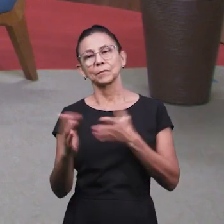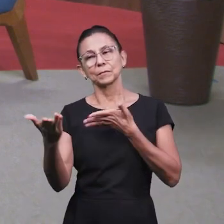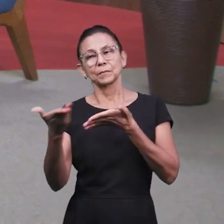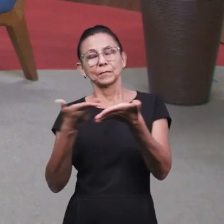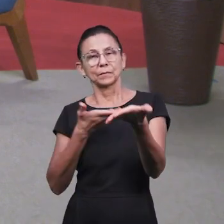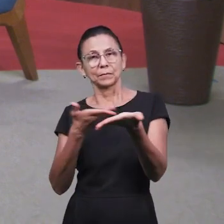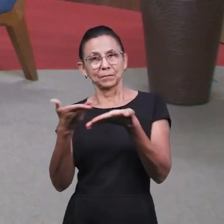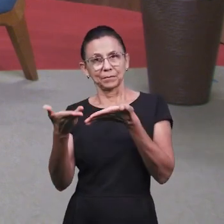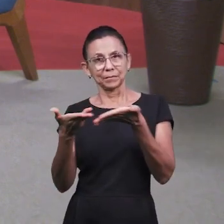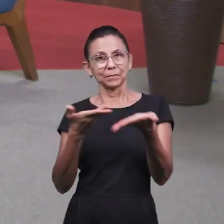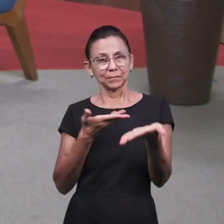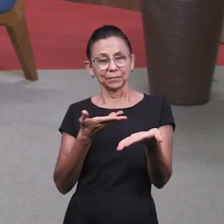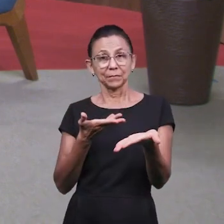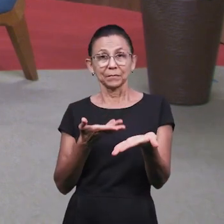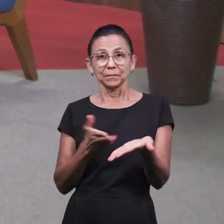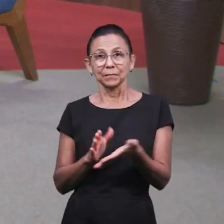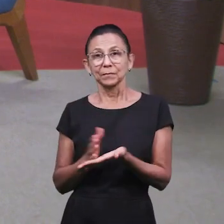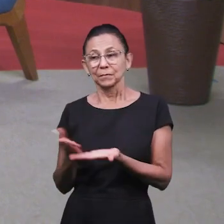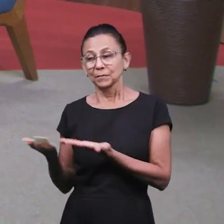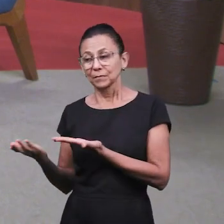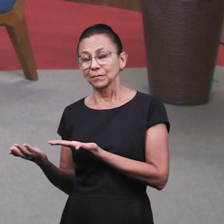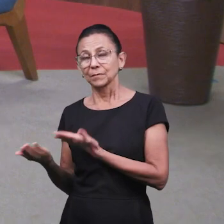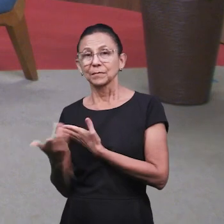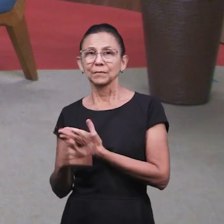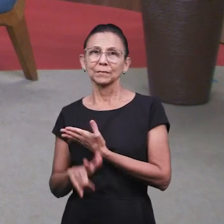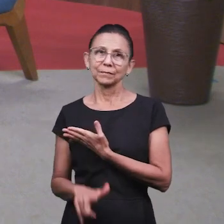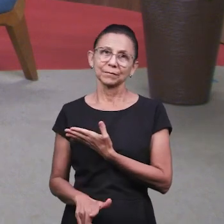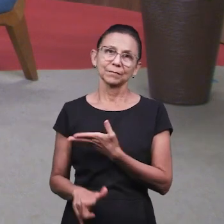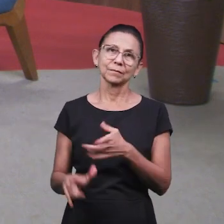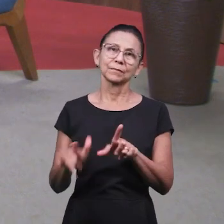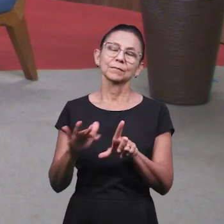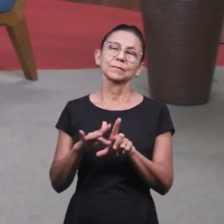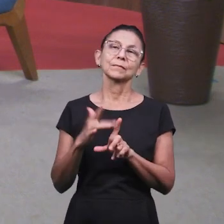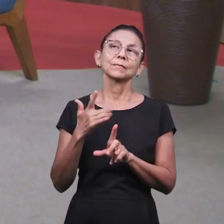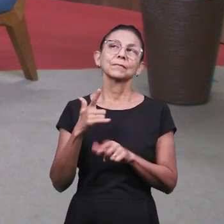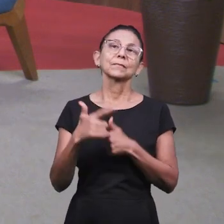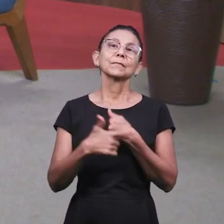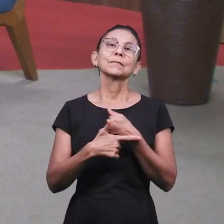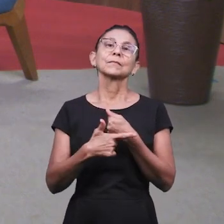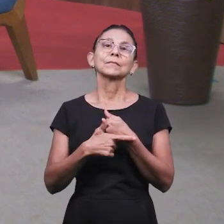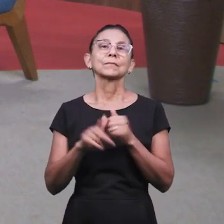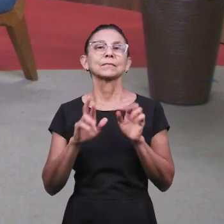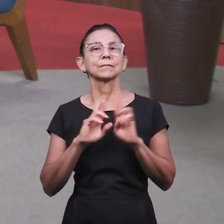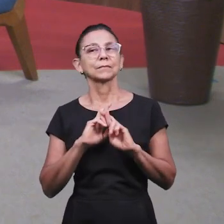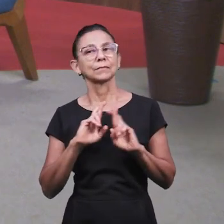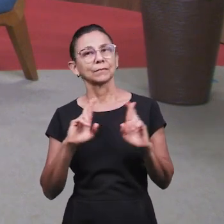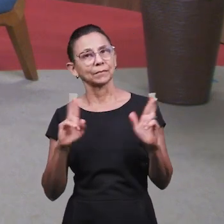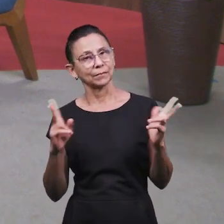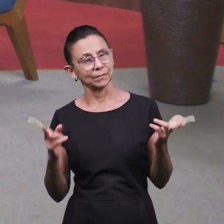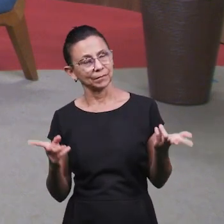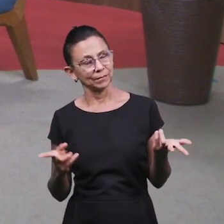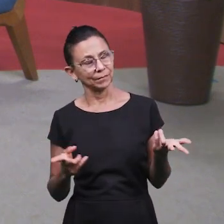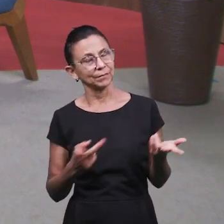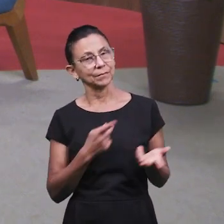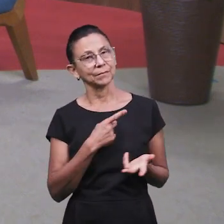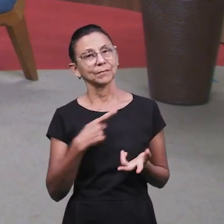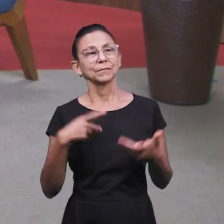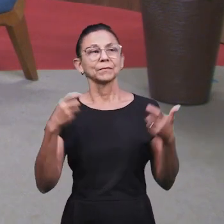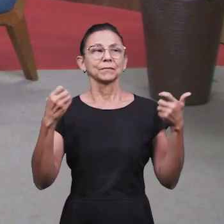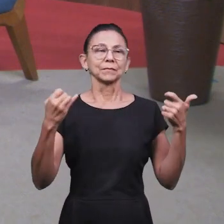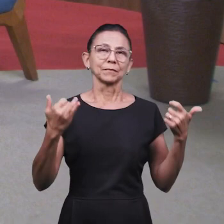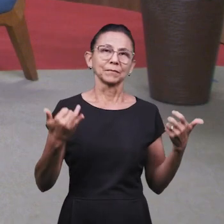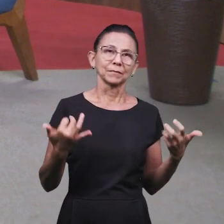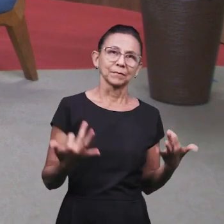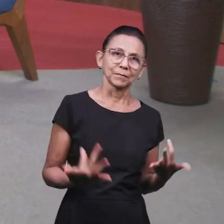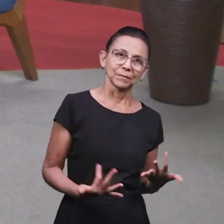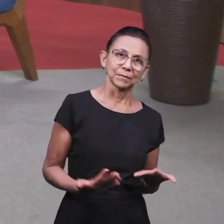para você falar conosco através daquele QR Code. Agora está aparecendo de novo, mas tem uma outra função. Vou pedir ao pastor Daniel para